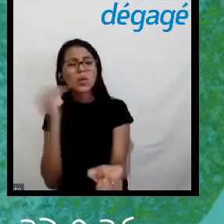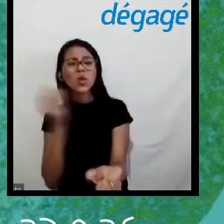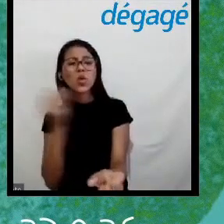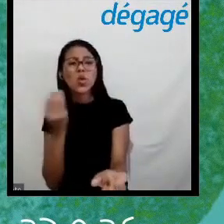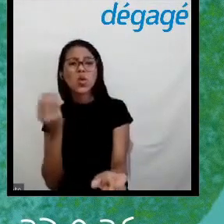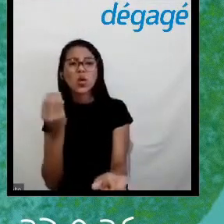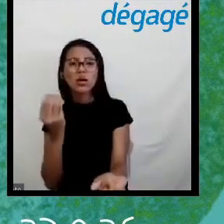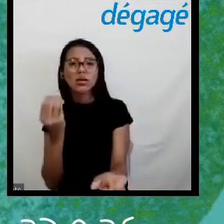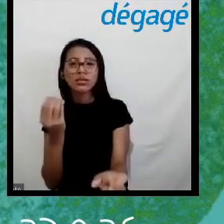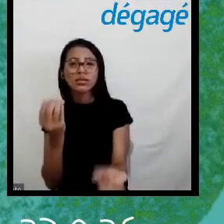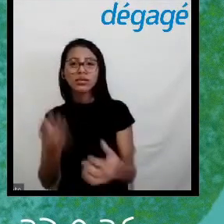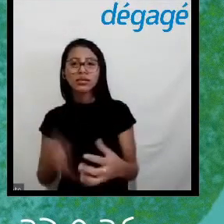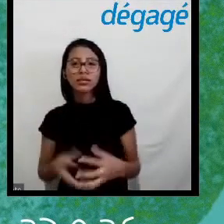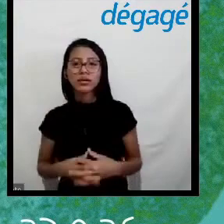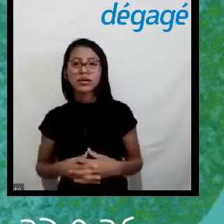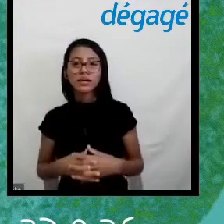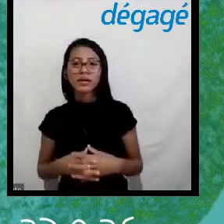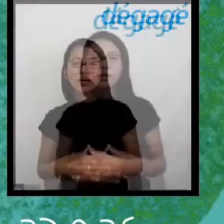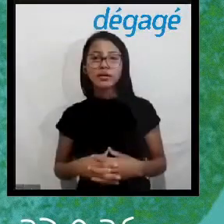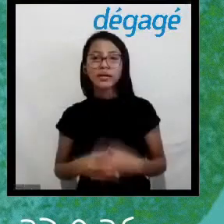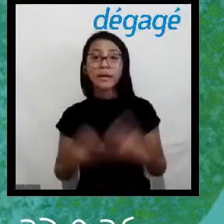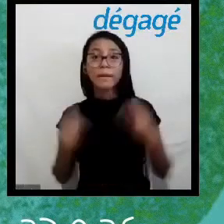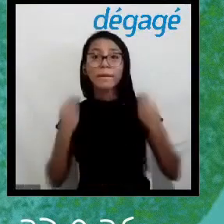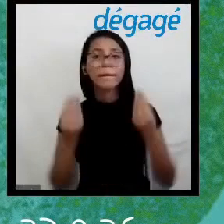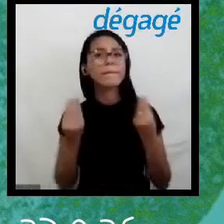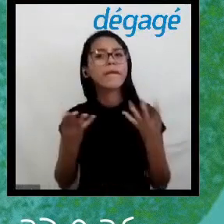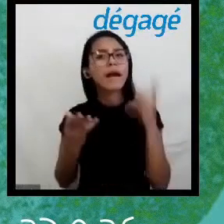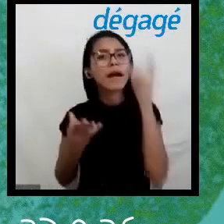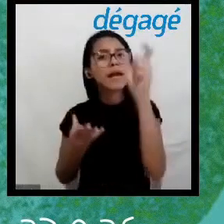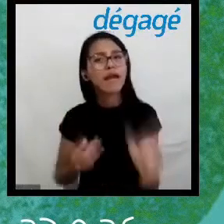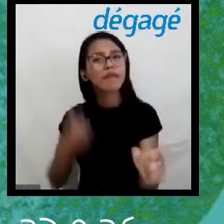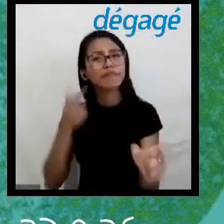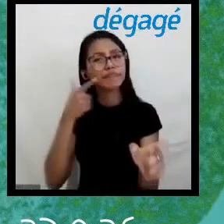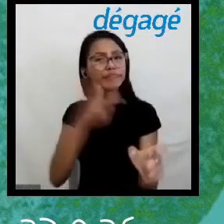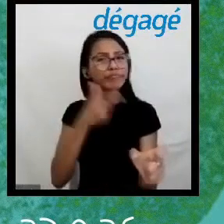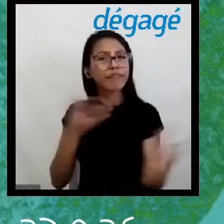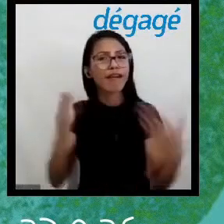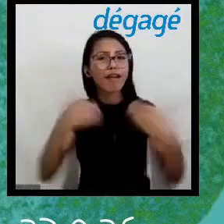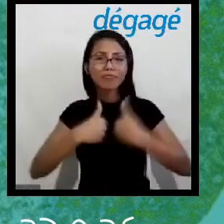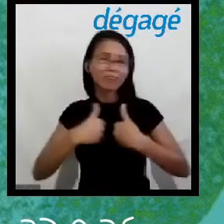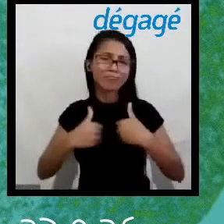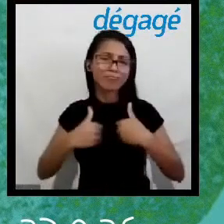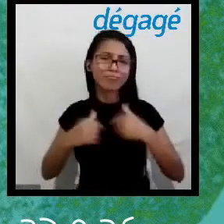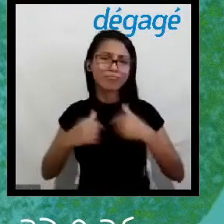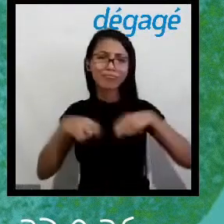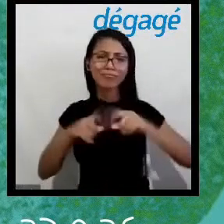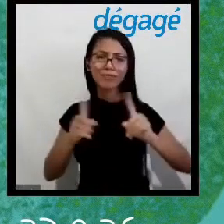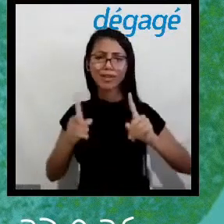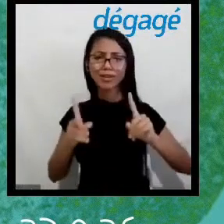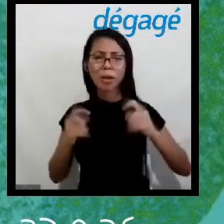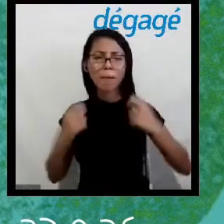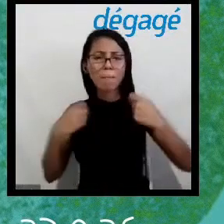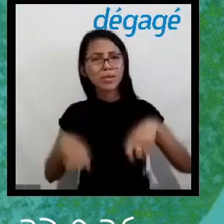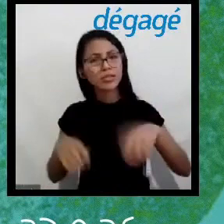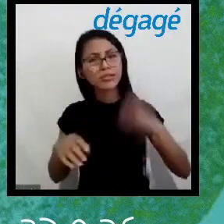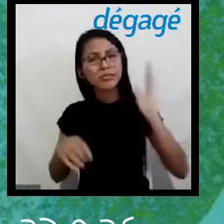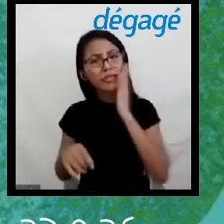né? Vamos além. Mas quando o Charles falou dessa arte que, em geral,